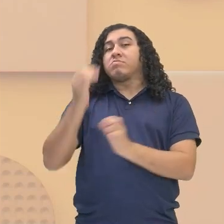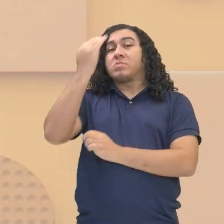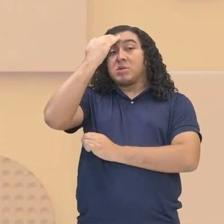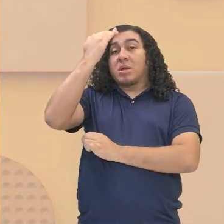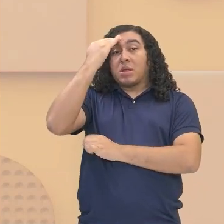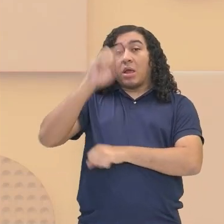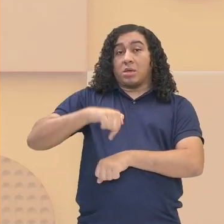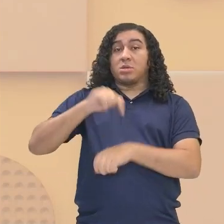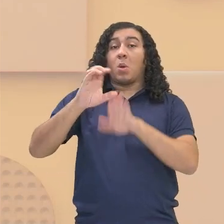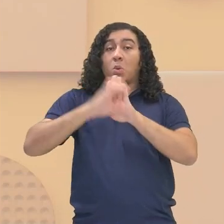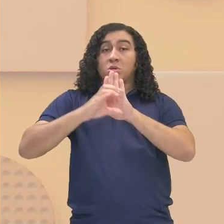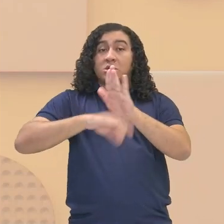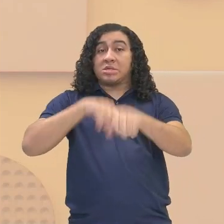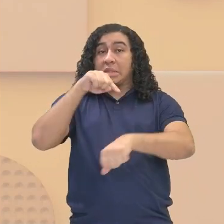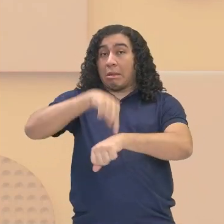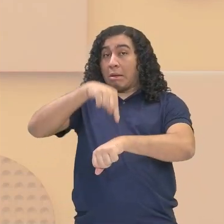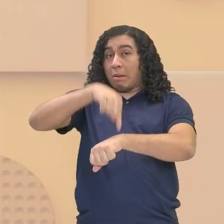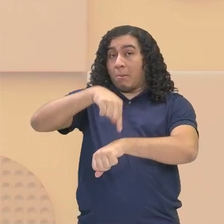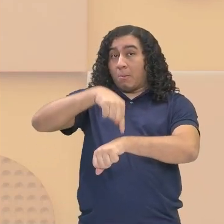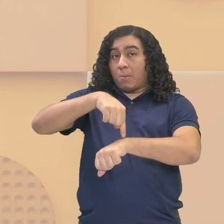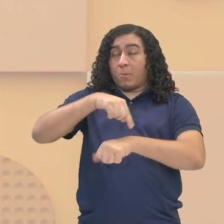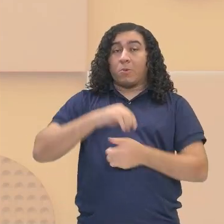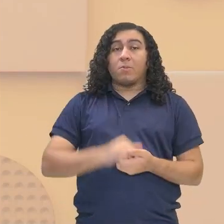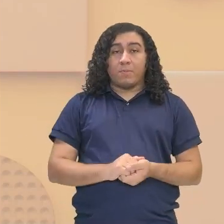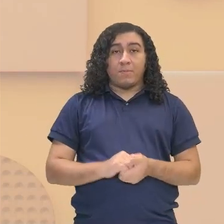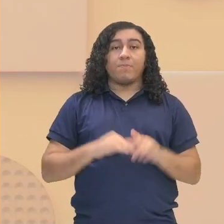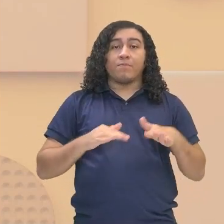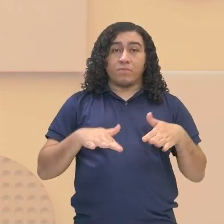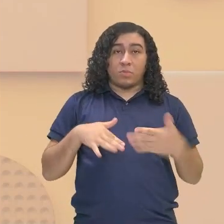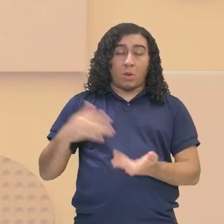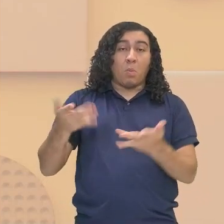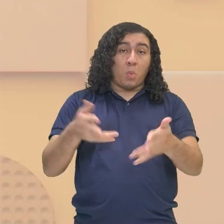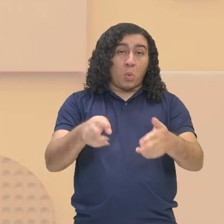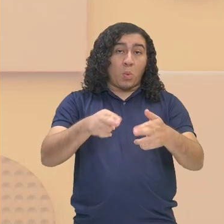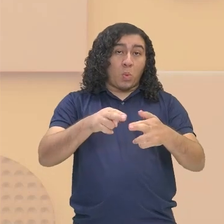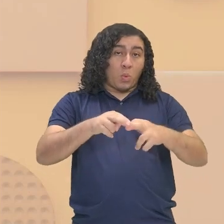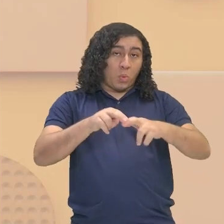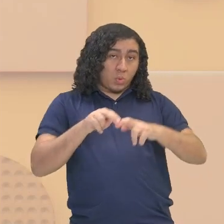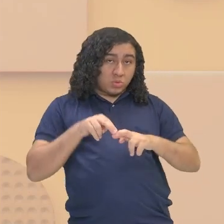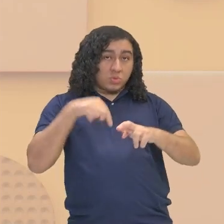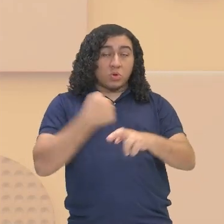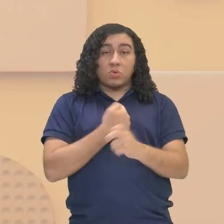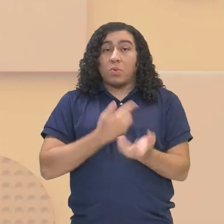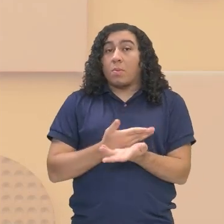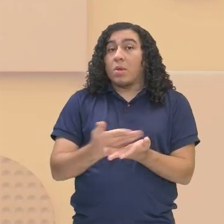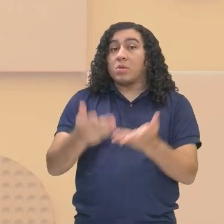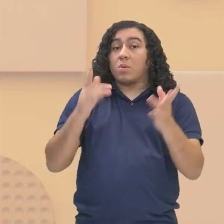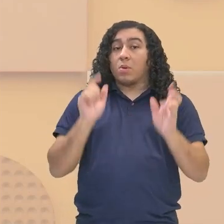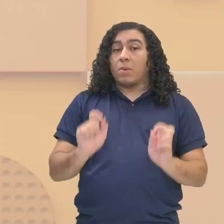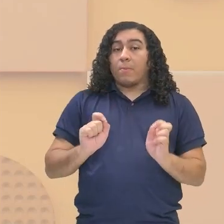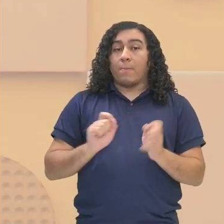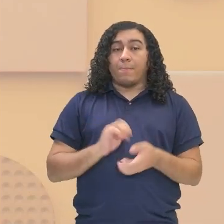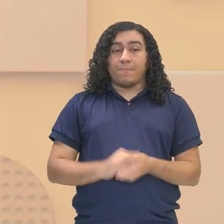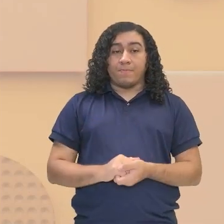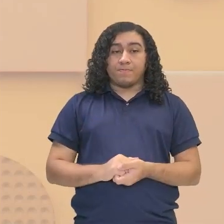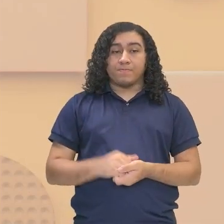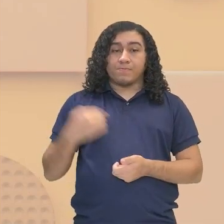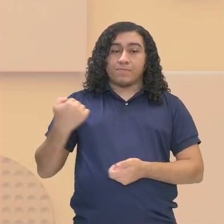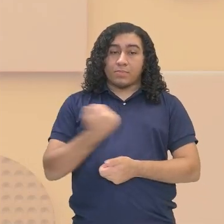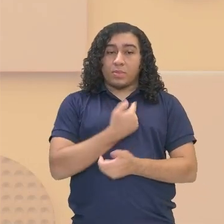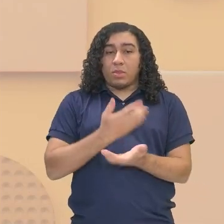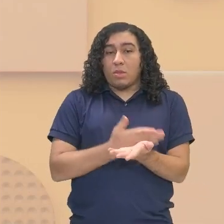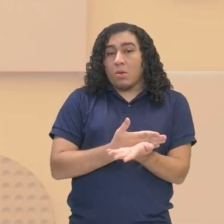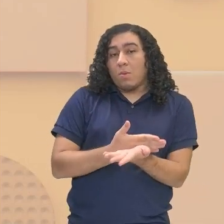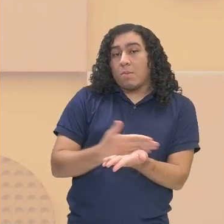desse tempo, tá? Então, exatamente para isso, nós vamos começar a fazer o quê, né? Vamos começar, então, a fazer